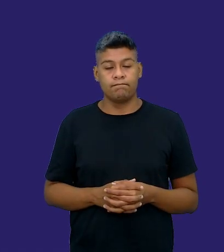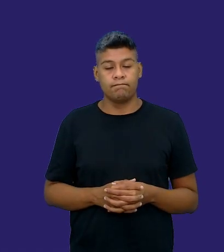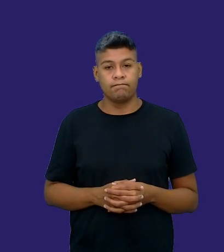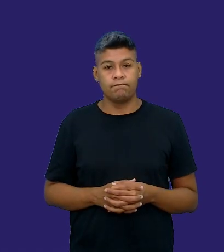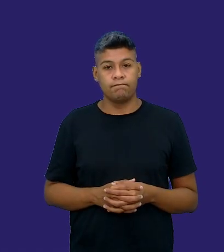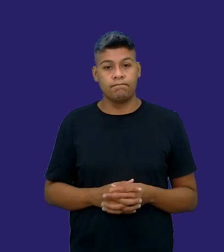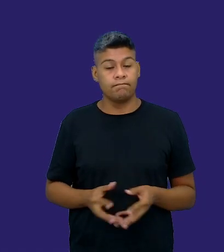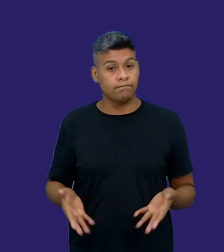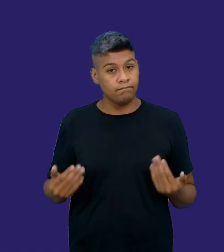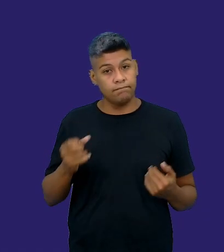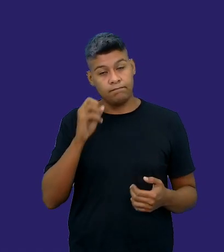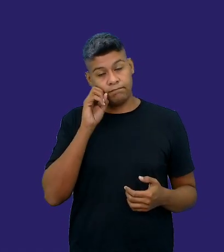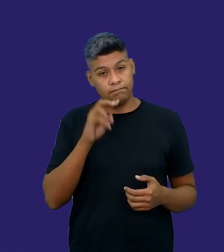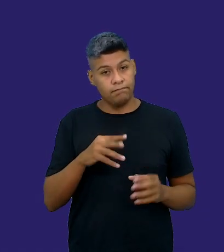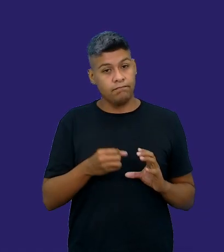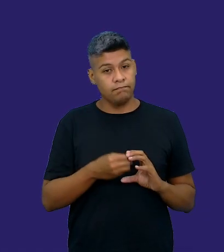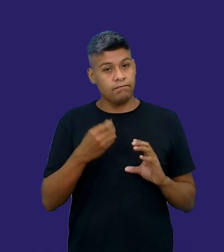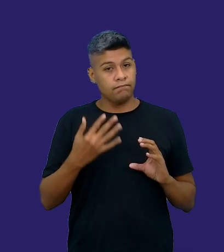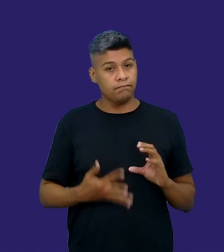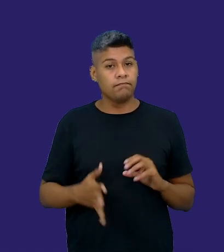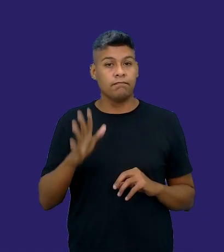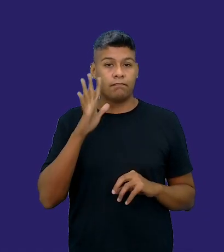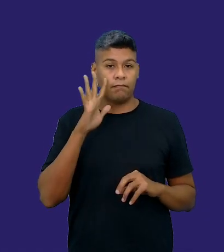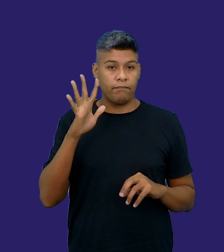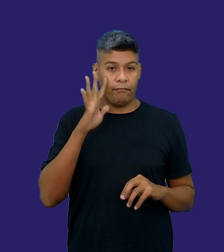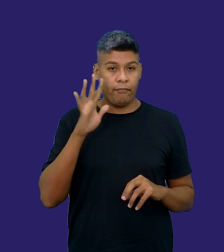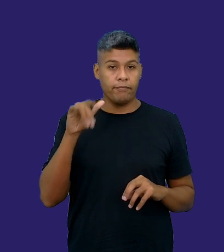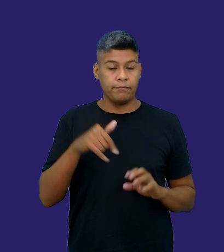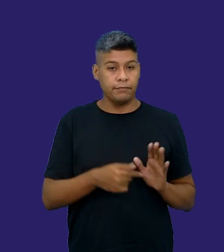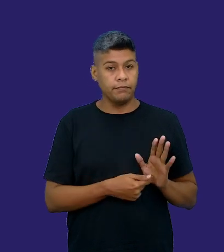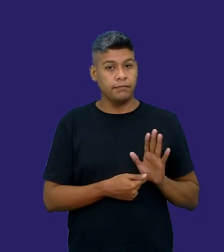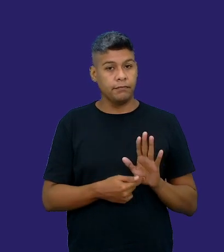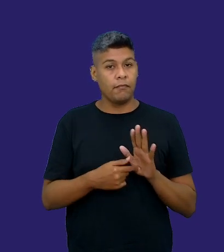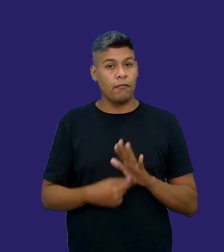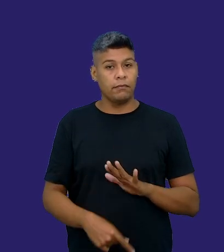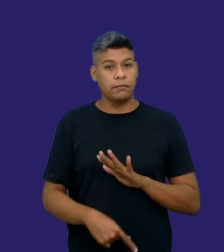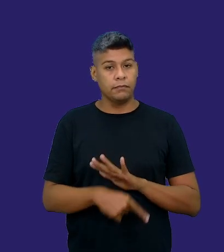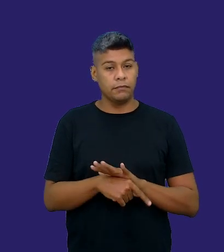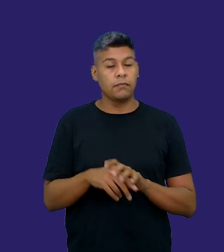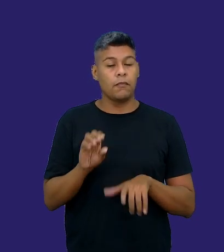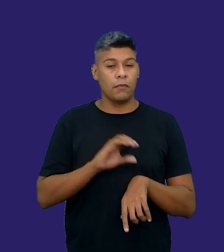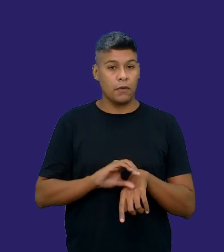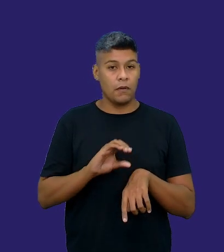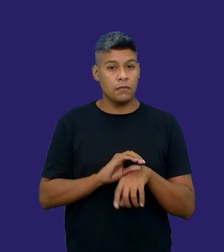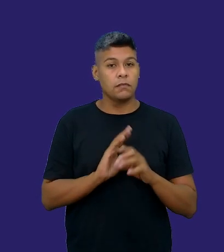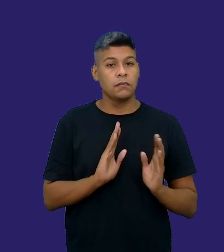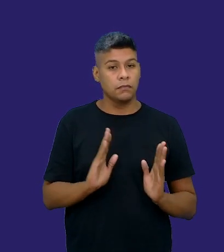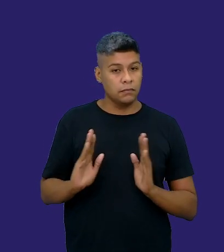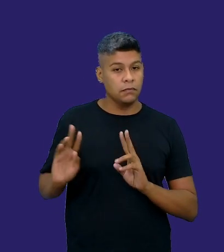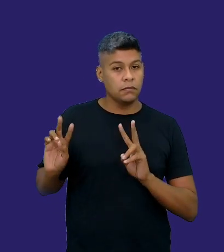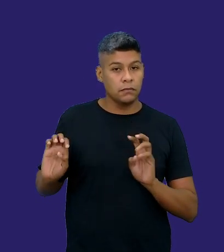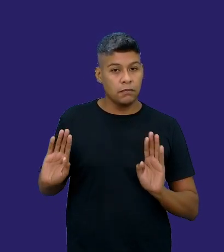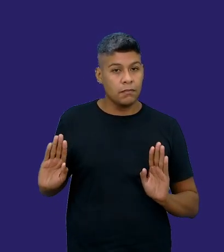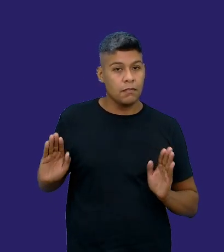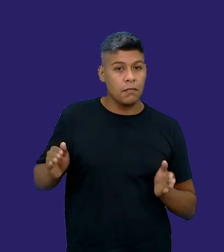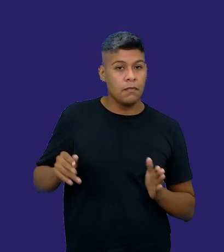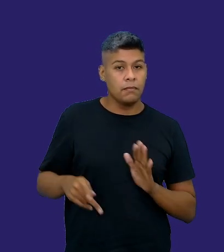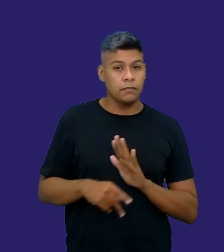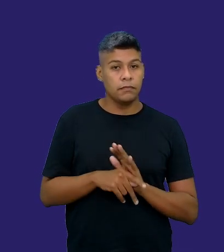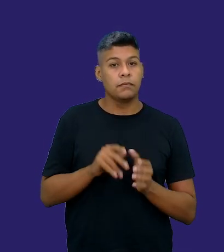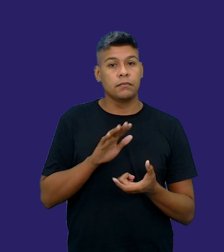Pois bem, vamos revisitar os aspectos teóricos que foram apresentados lá na formação de etapas sobre o tema central do